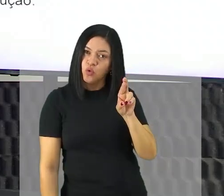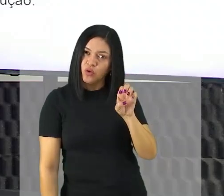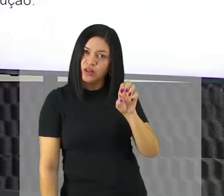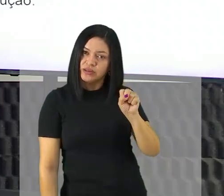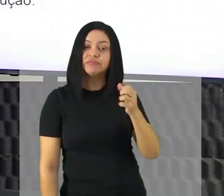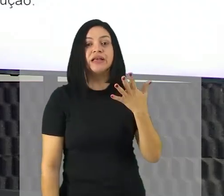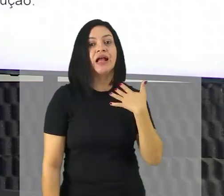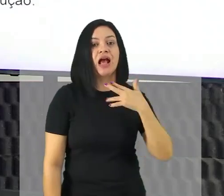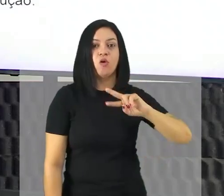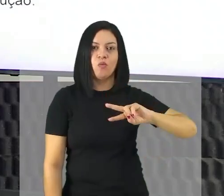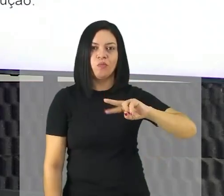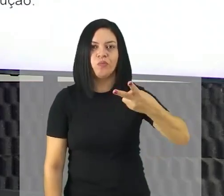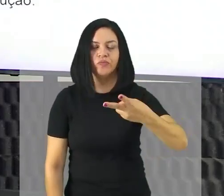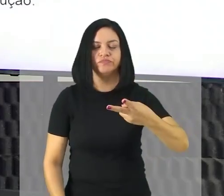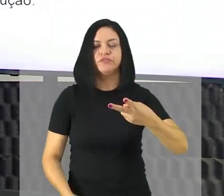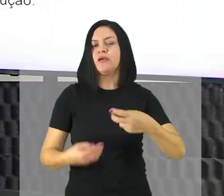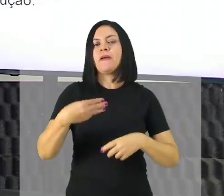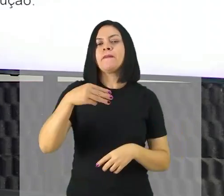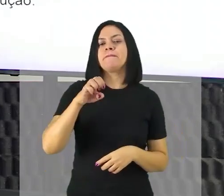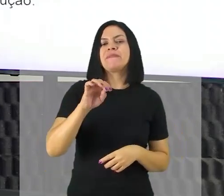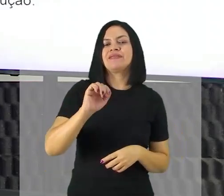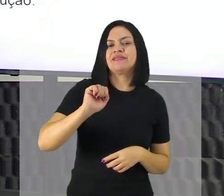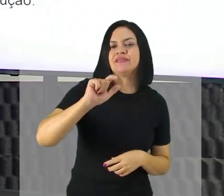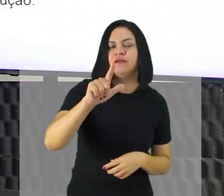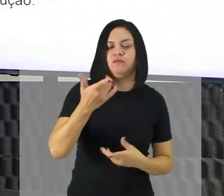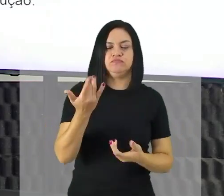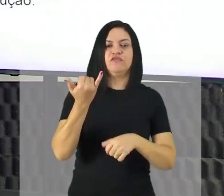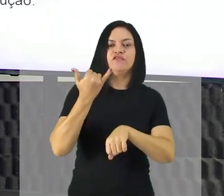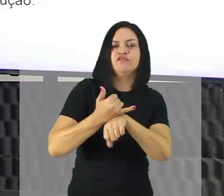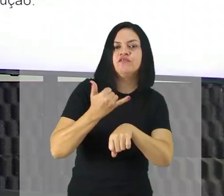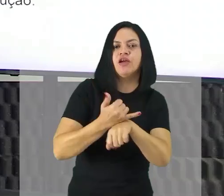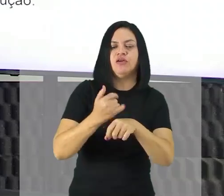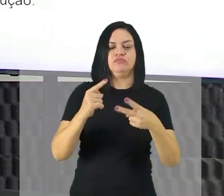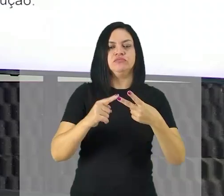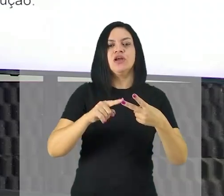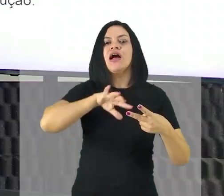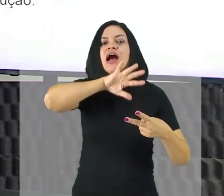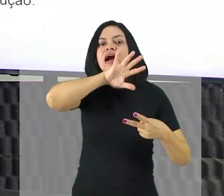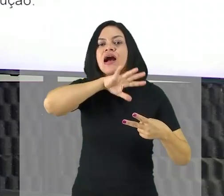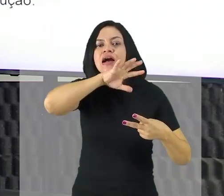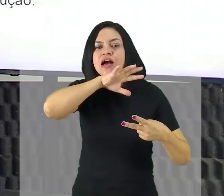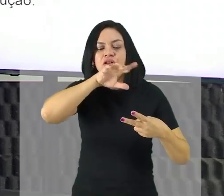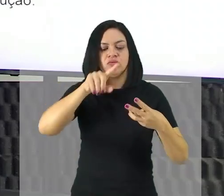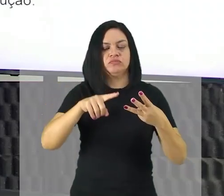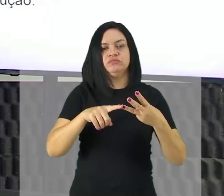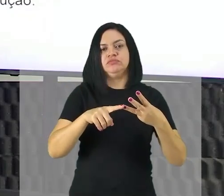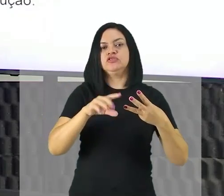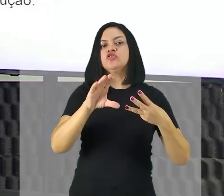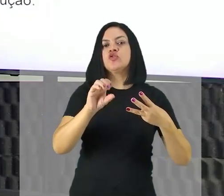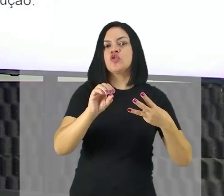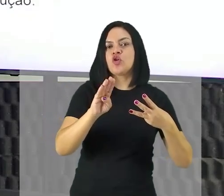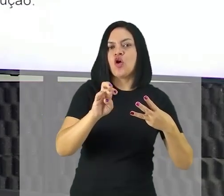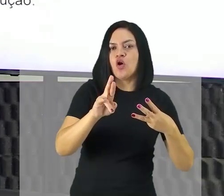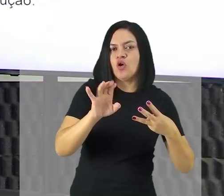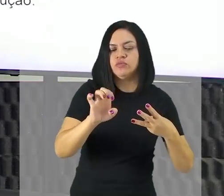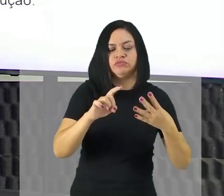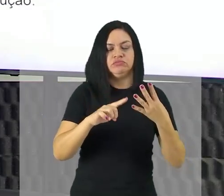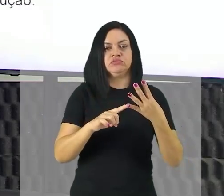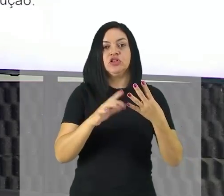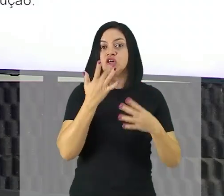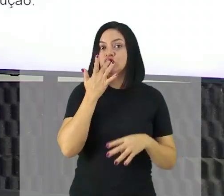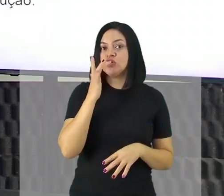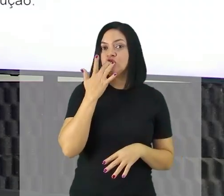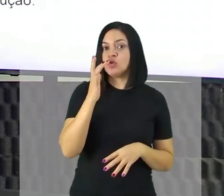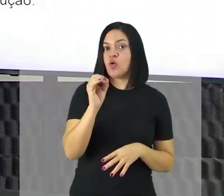exemplo, ferro, alumínio, cobre, ouro é um excelente condutor. Tem os